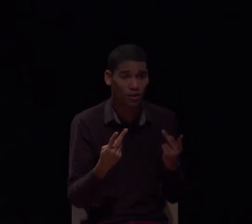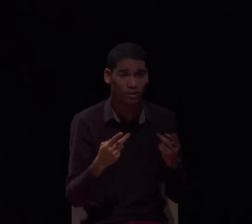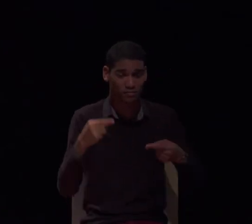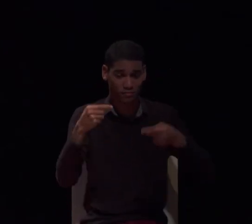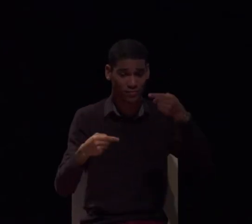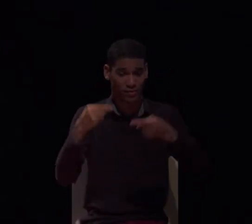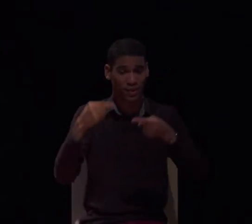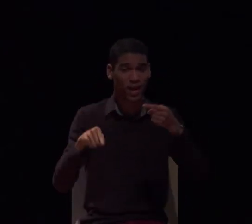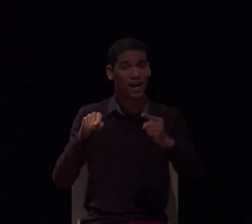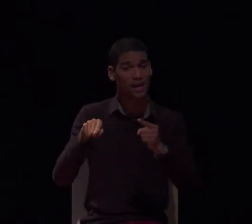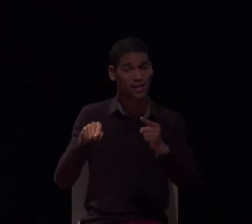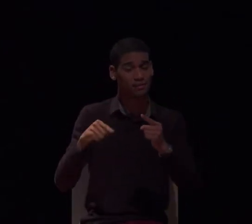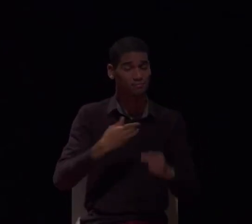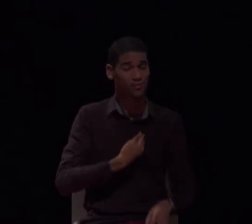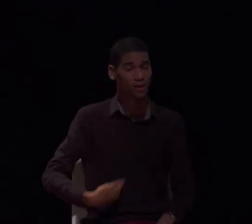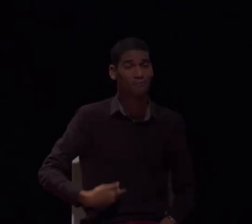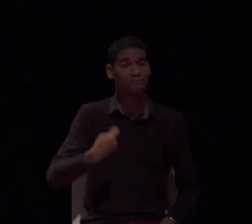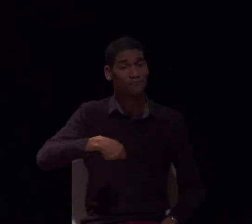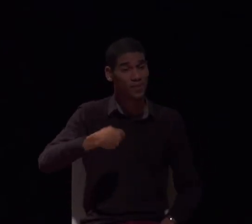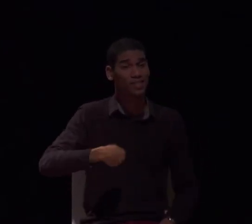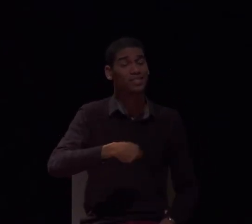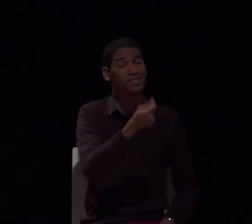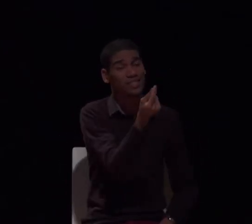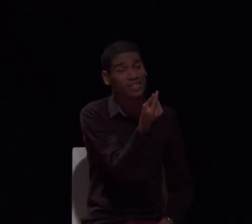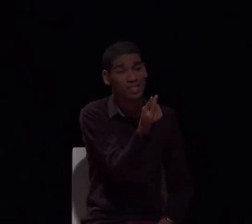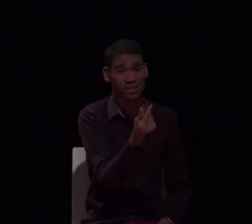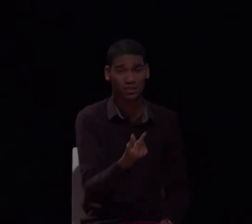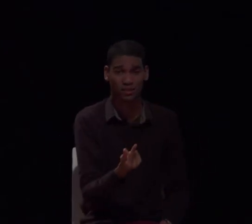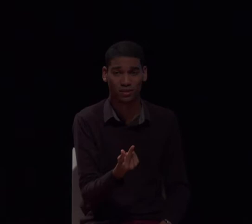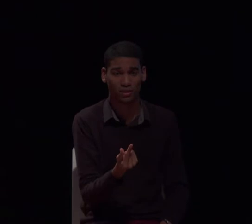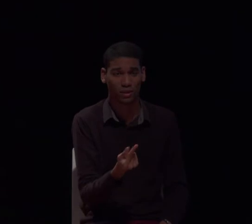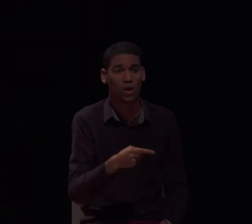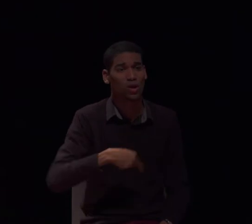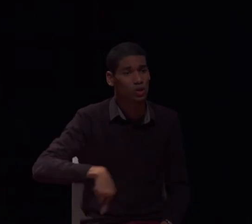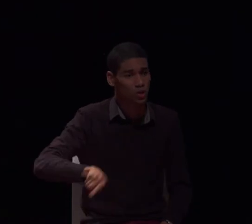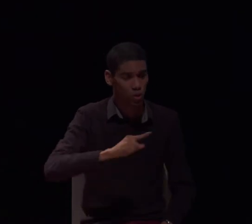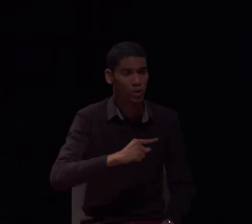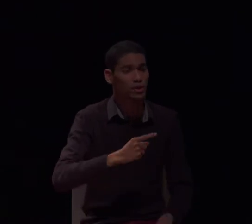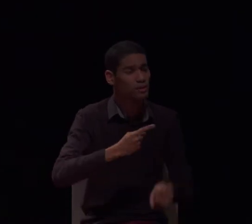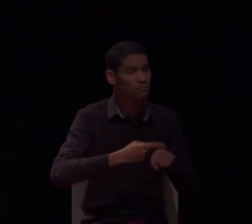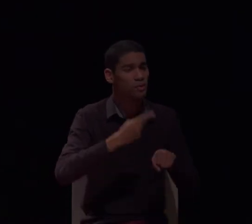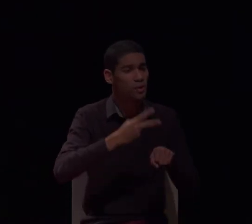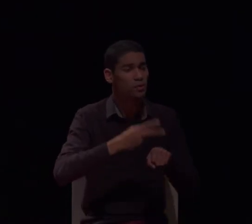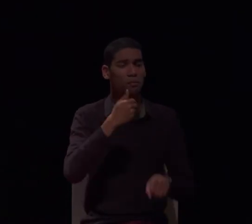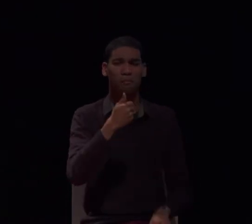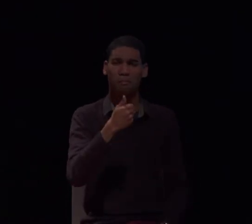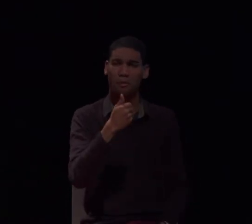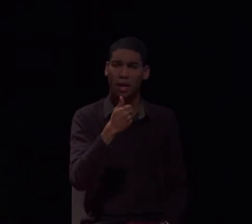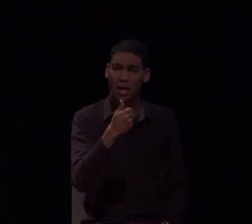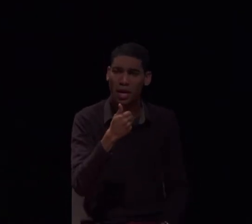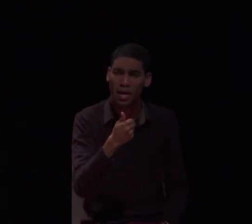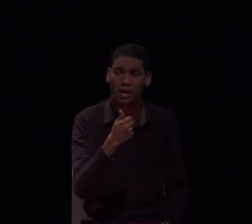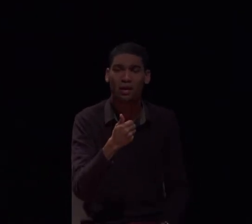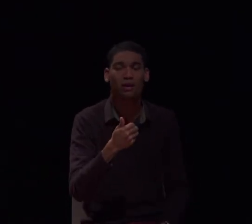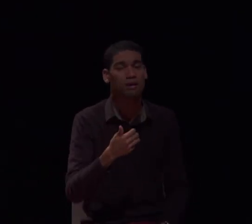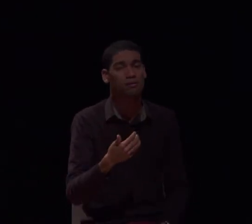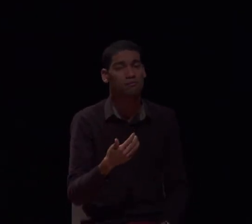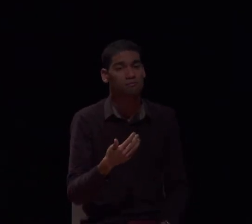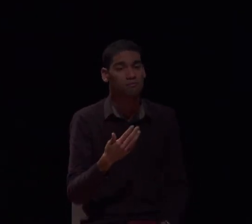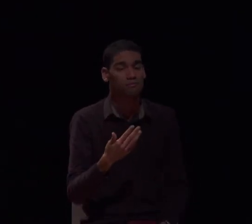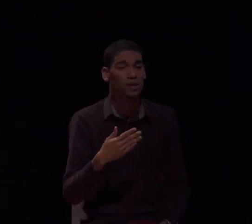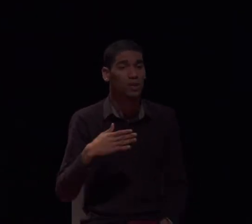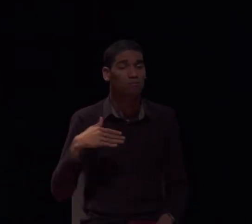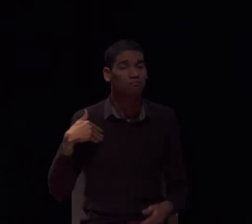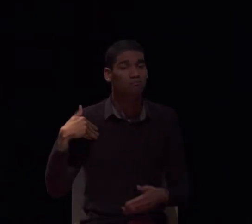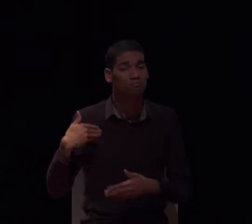precisa ser financiada então embora a gente tenha sido bem sucedida nas primeiras edições a gente sofreu vem